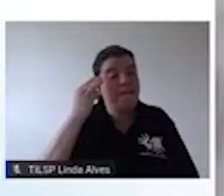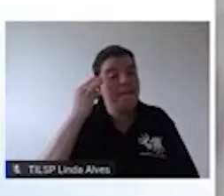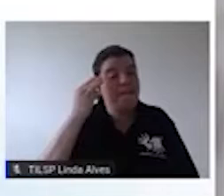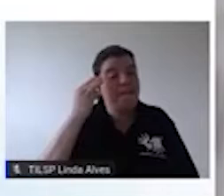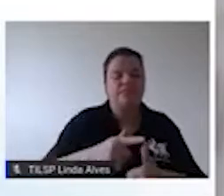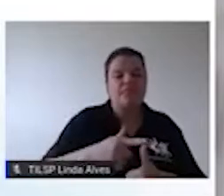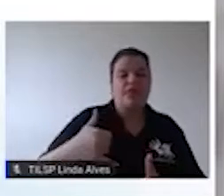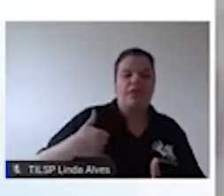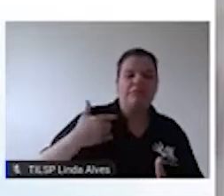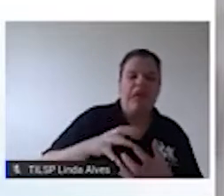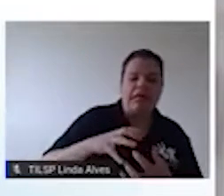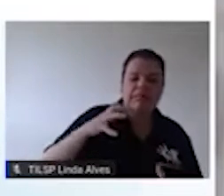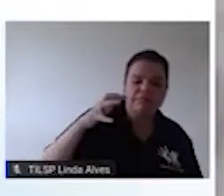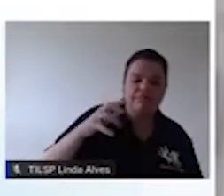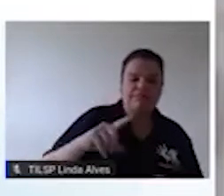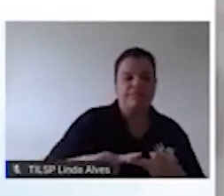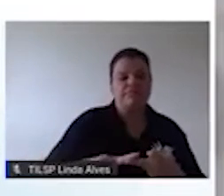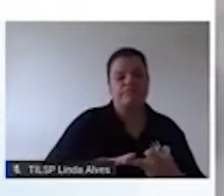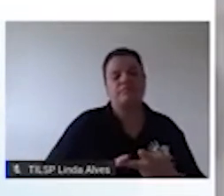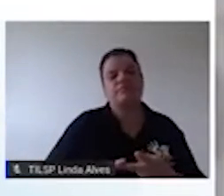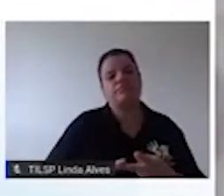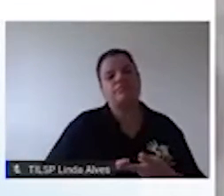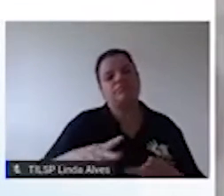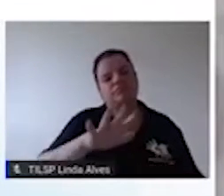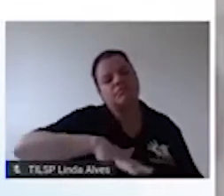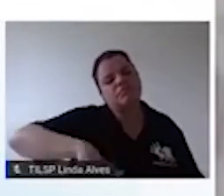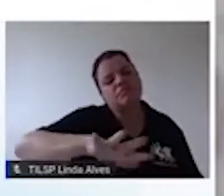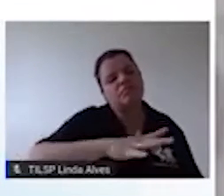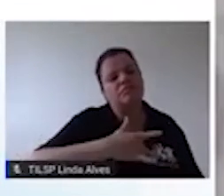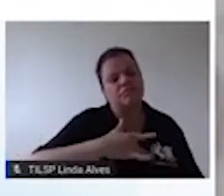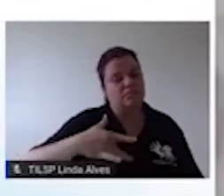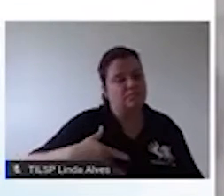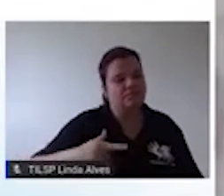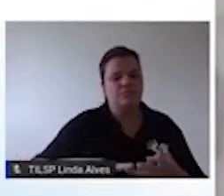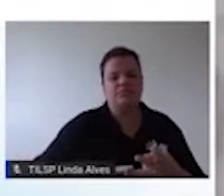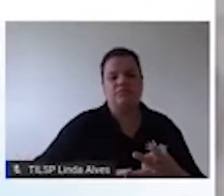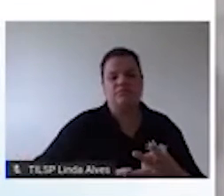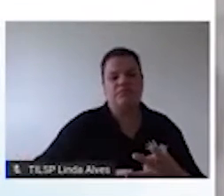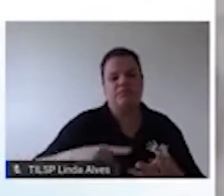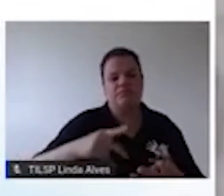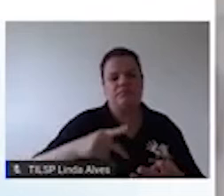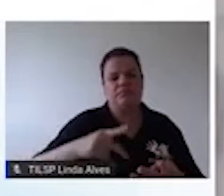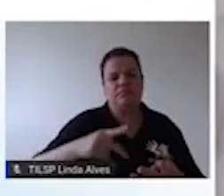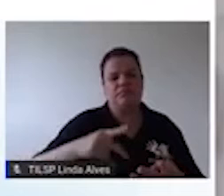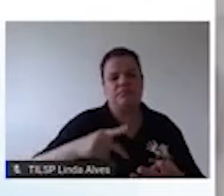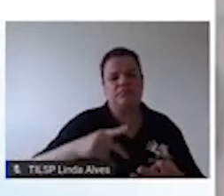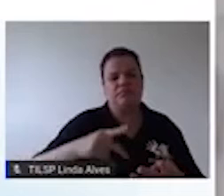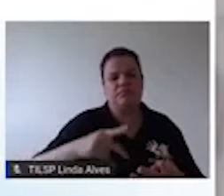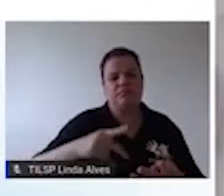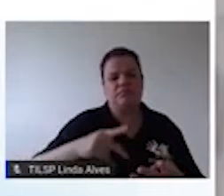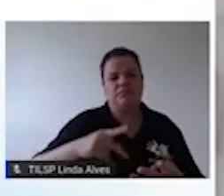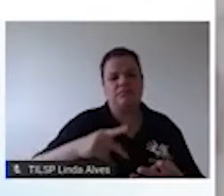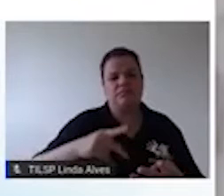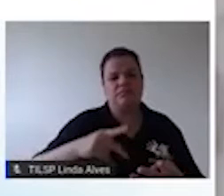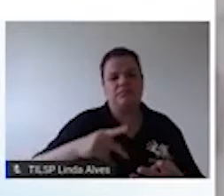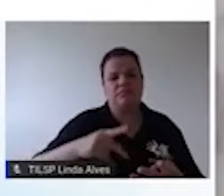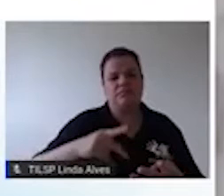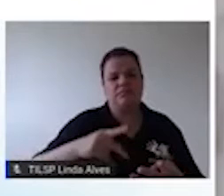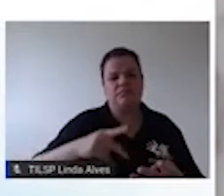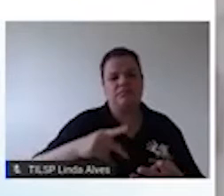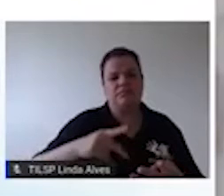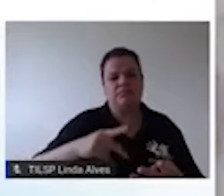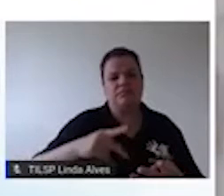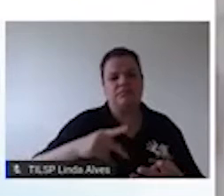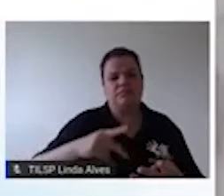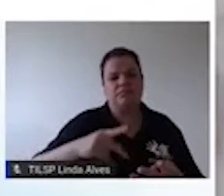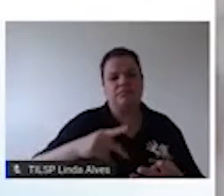acontecendo no mundo todo. As prioridades têm que ser estabelecidas em termos do maior risco de adoecer, de ter doença